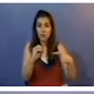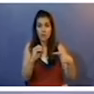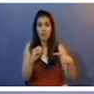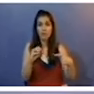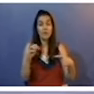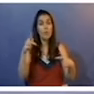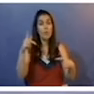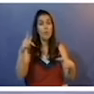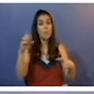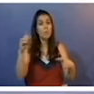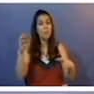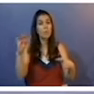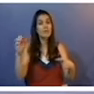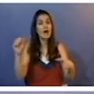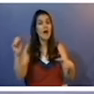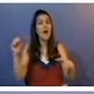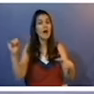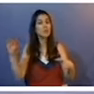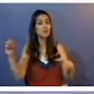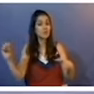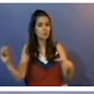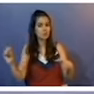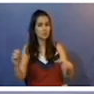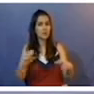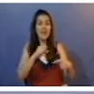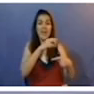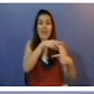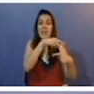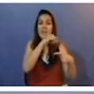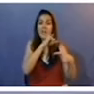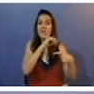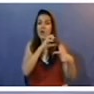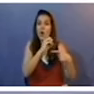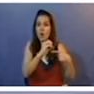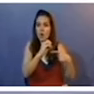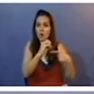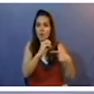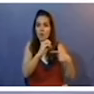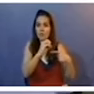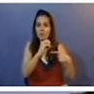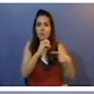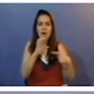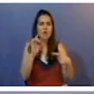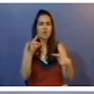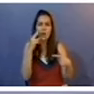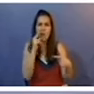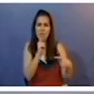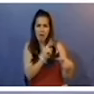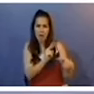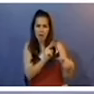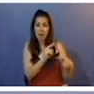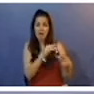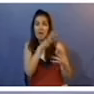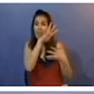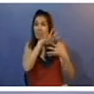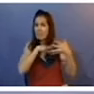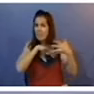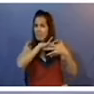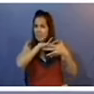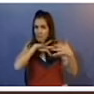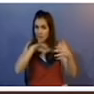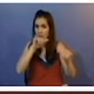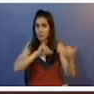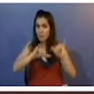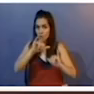potássio. NiO, óxido de níquel. Então, a gente só olha o nome na tabela se não